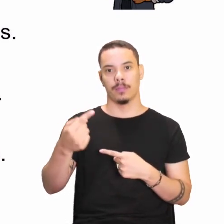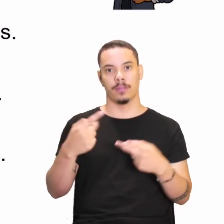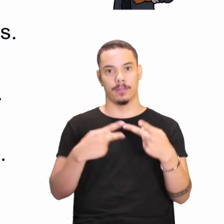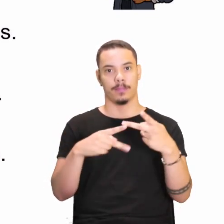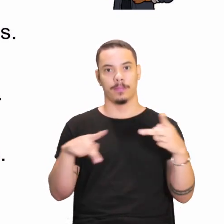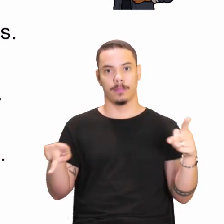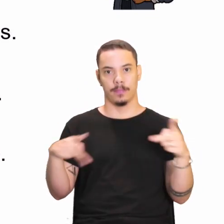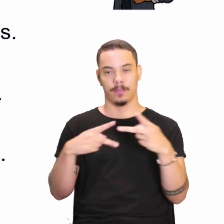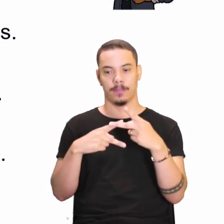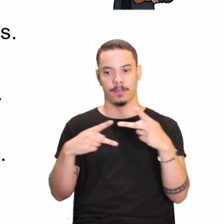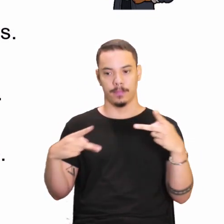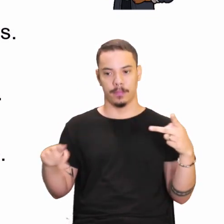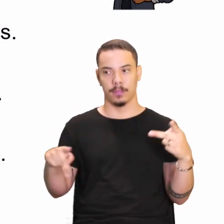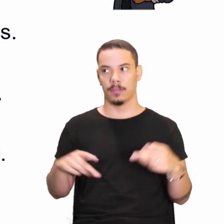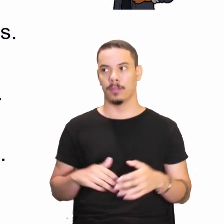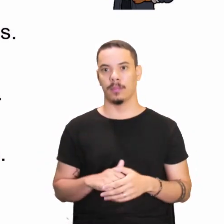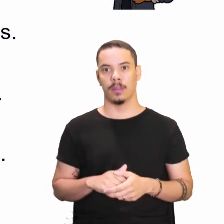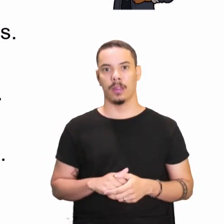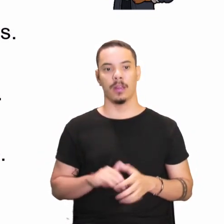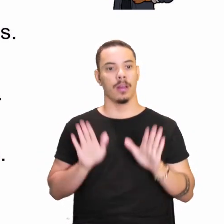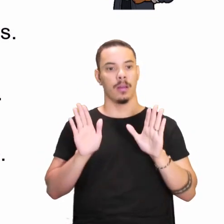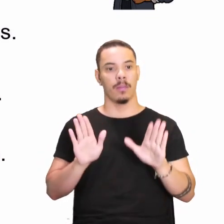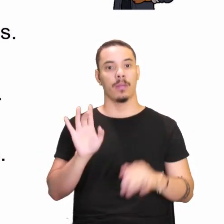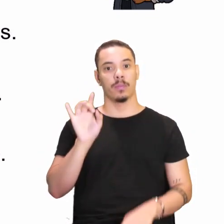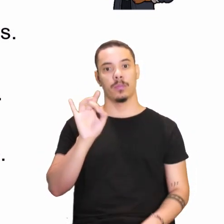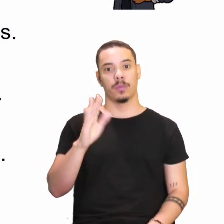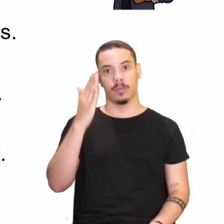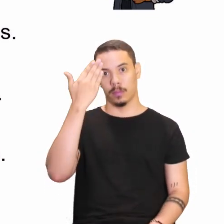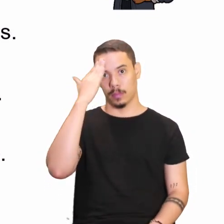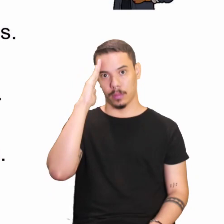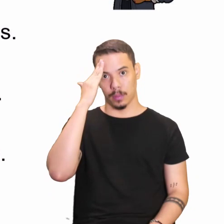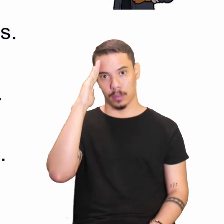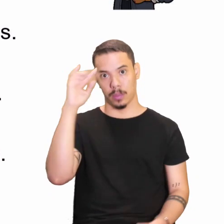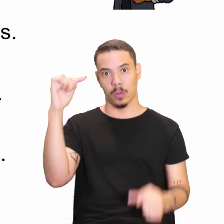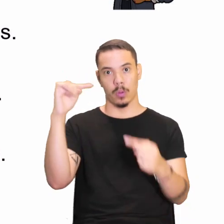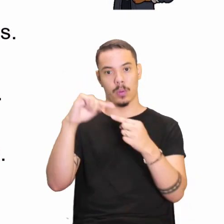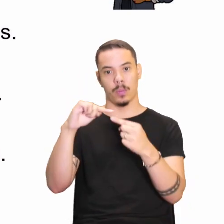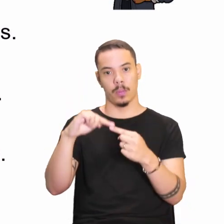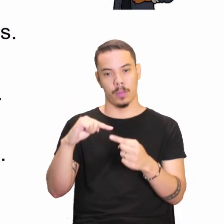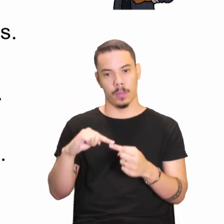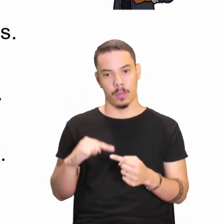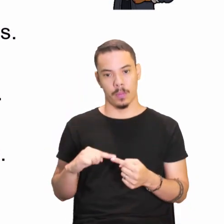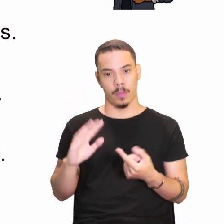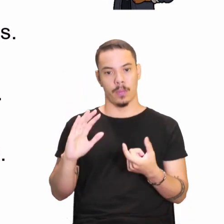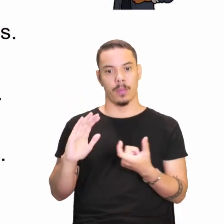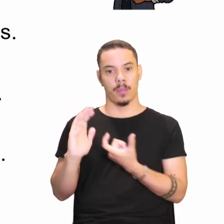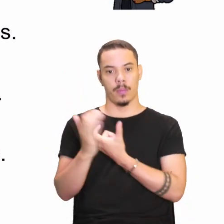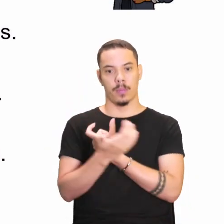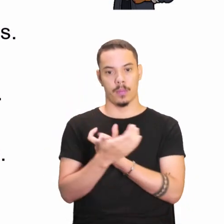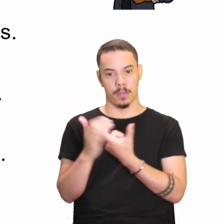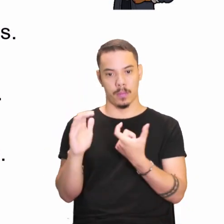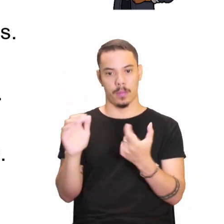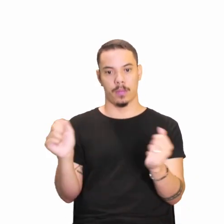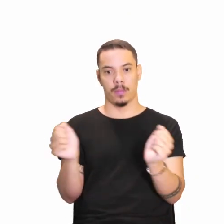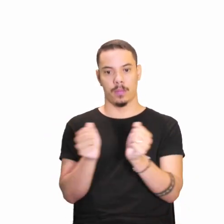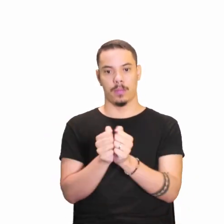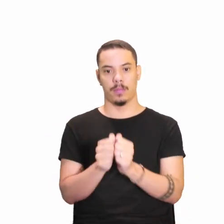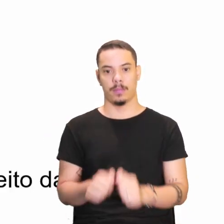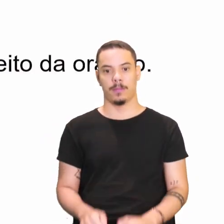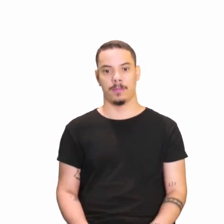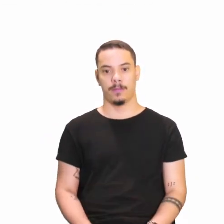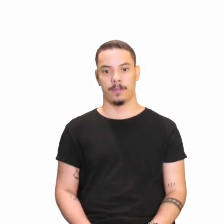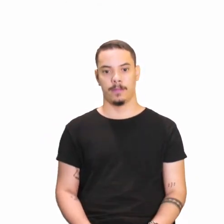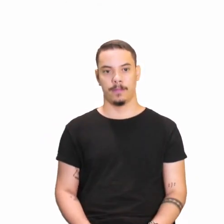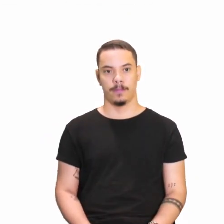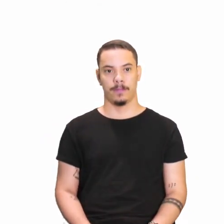predicado. Tá? Mas tranquilo, aqui é só entender a combinação entre os termos, certo? Sujeito e verbo. Vamos